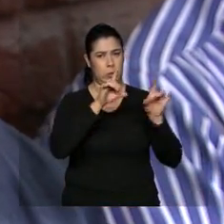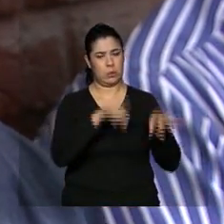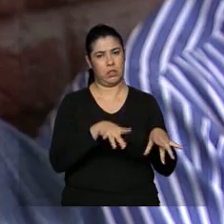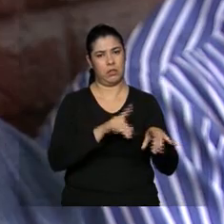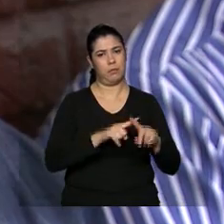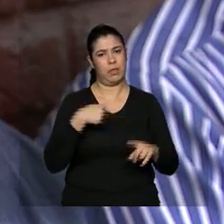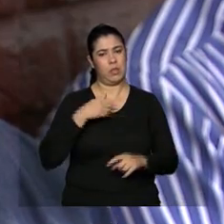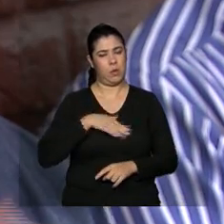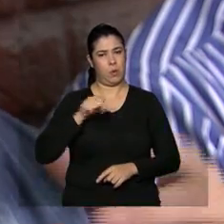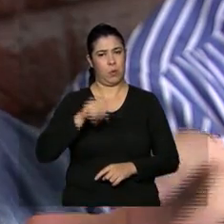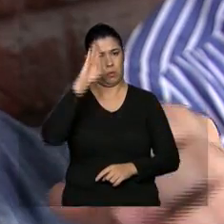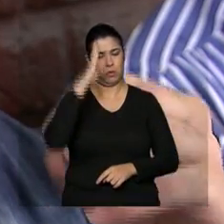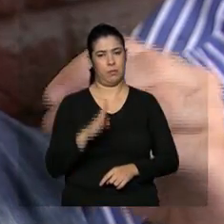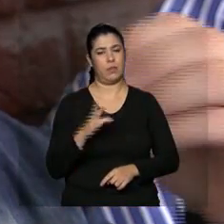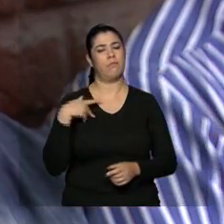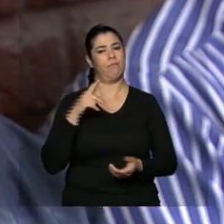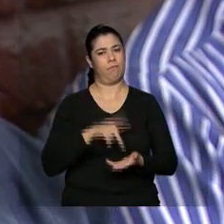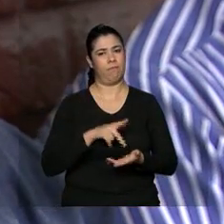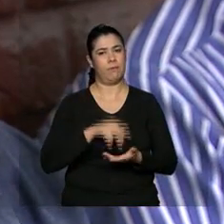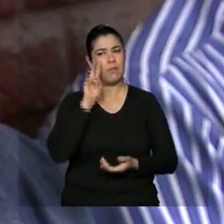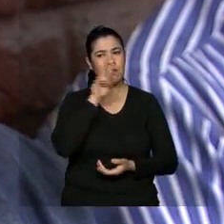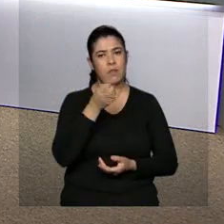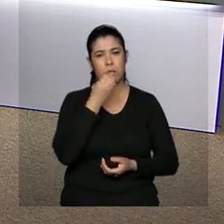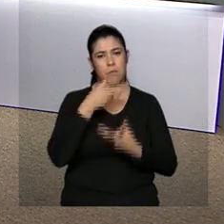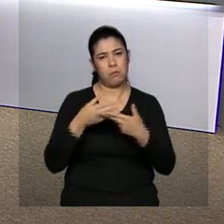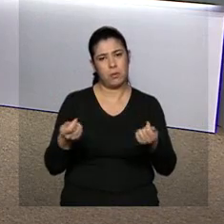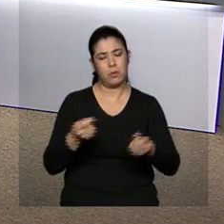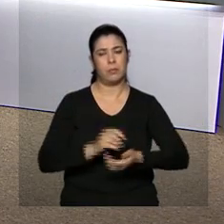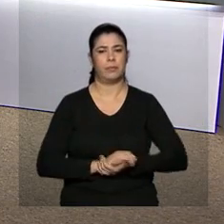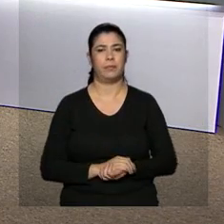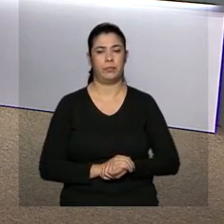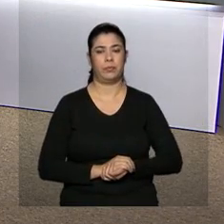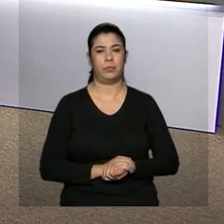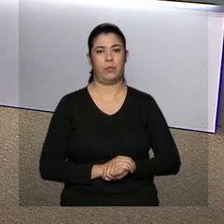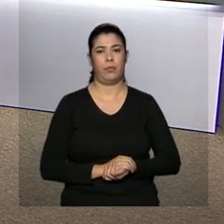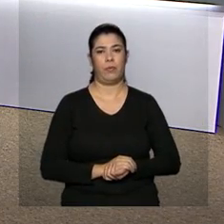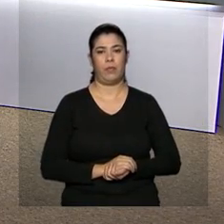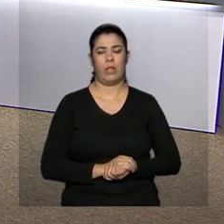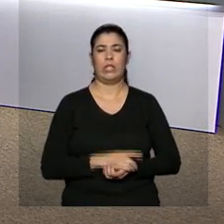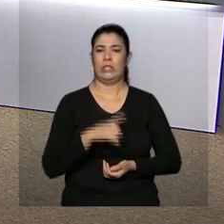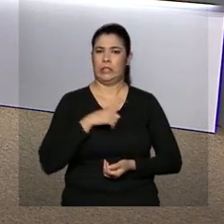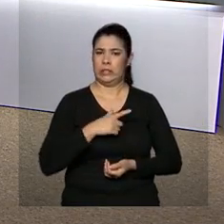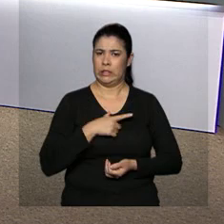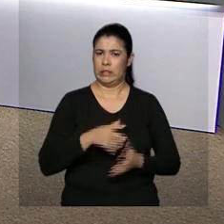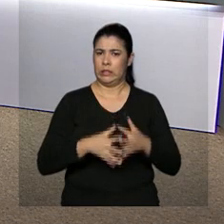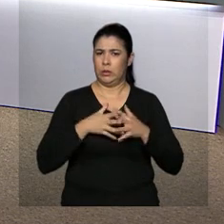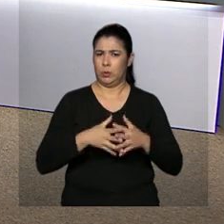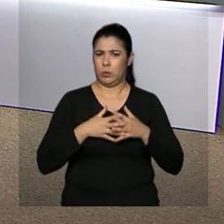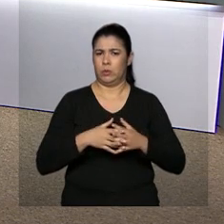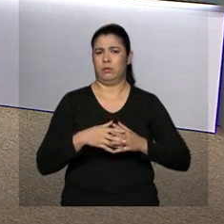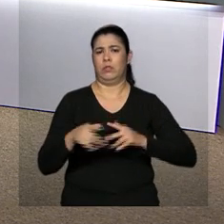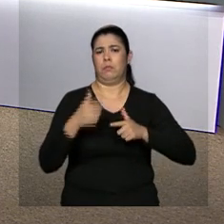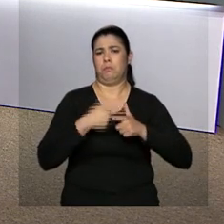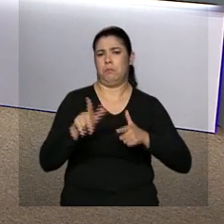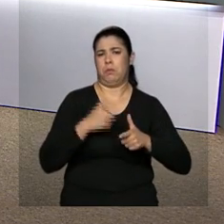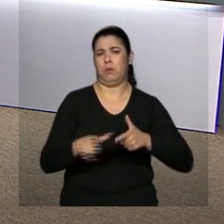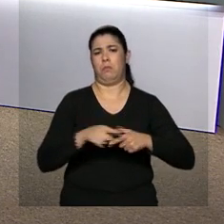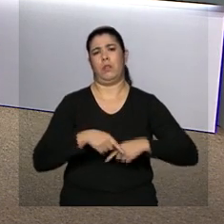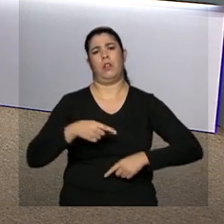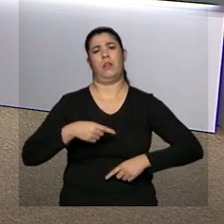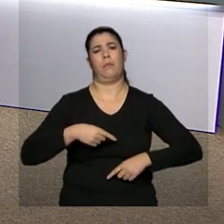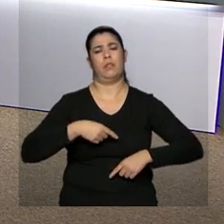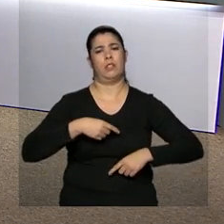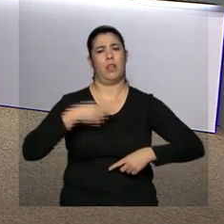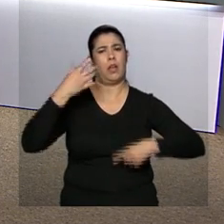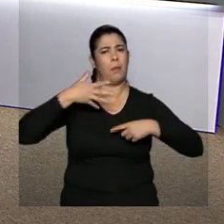mas eu gosto do Brasil. Ver muitas coisas boas. Os conflitos políticos e religiosos são alguns dos